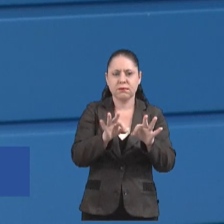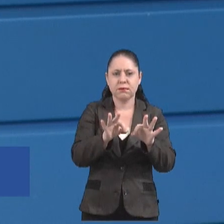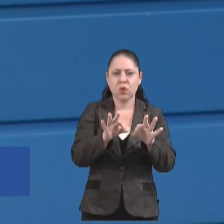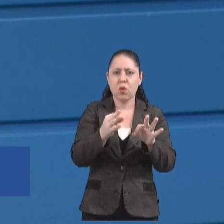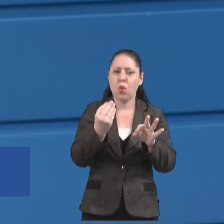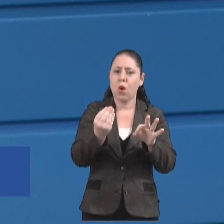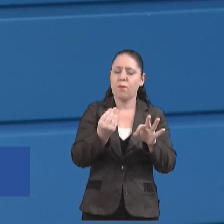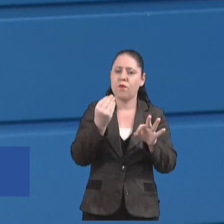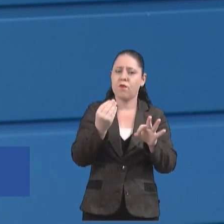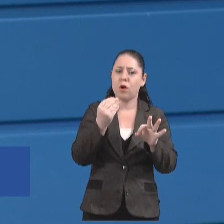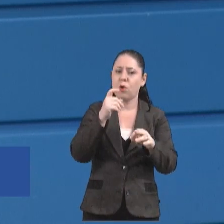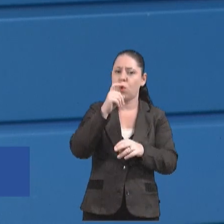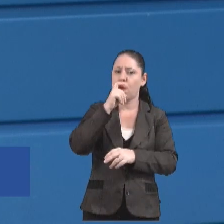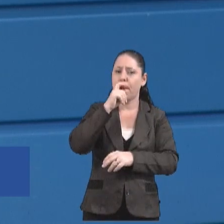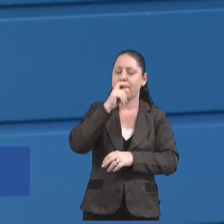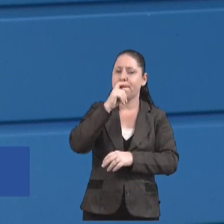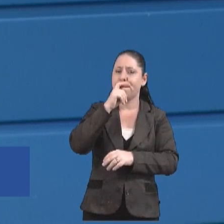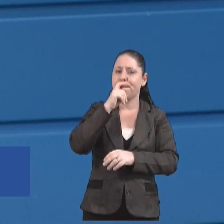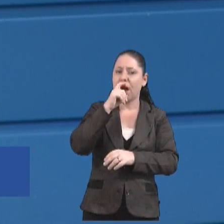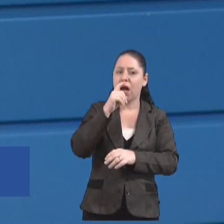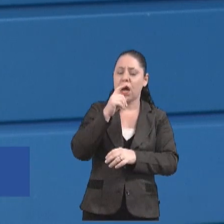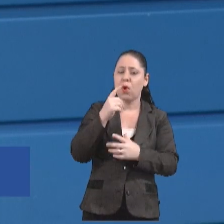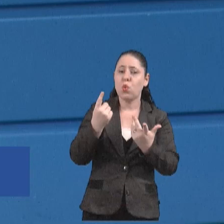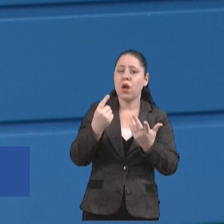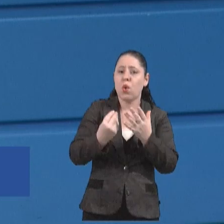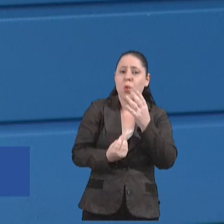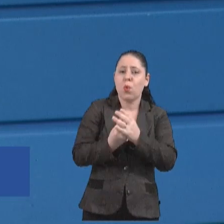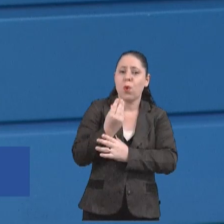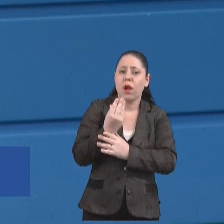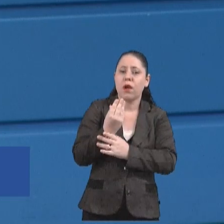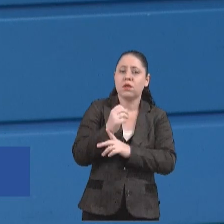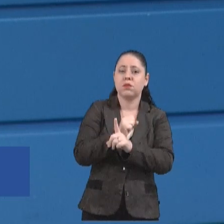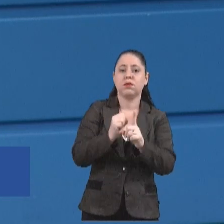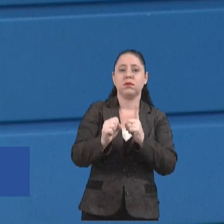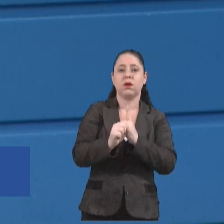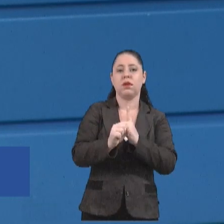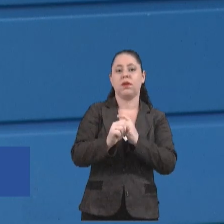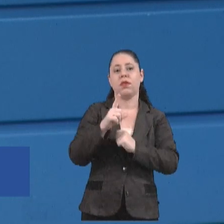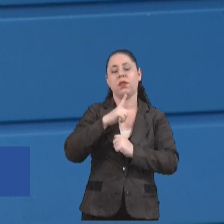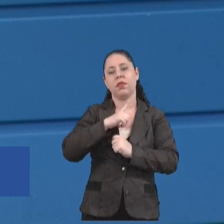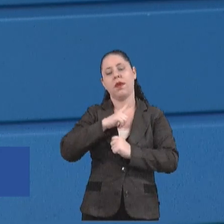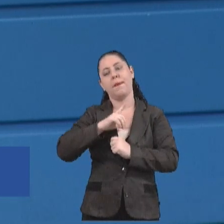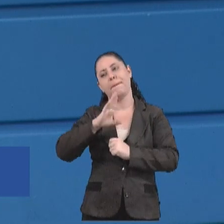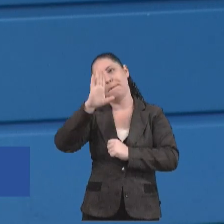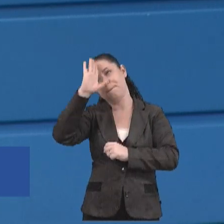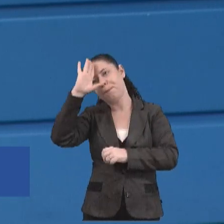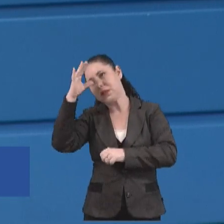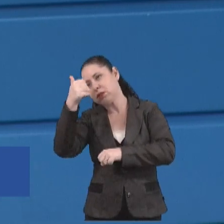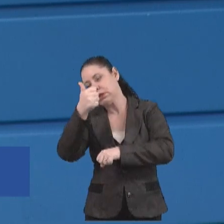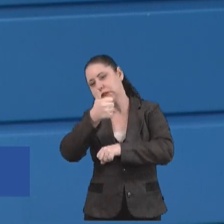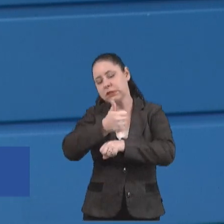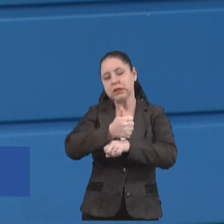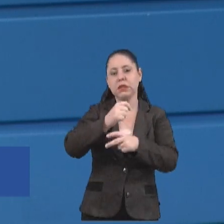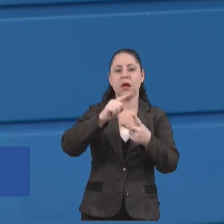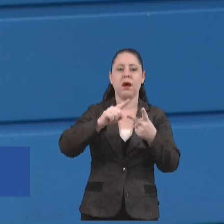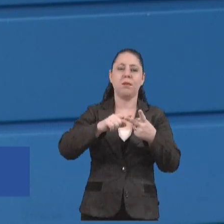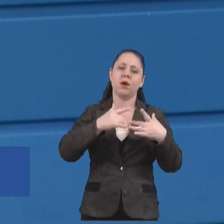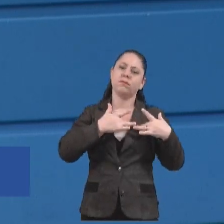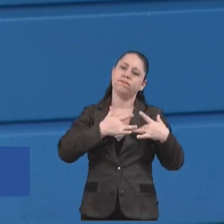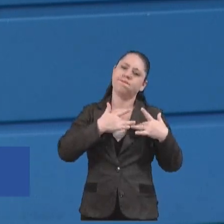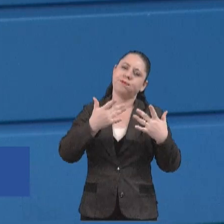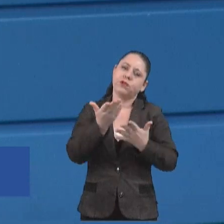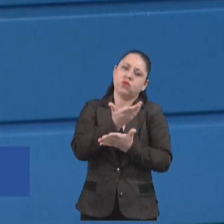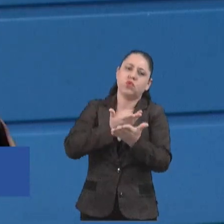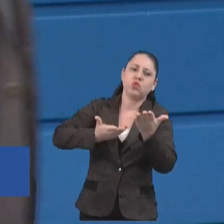como diz o Rui Barbosa, a célula máter da sociedade, a gente teria princípios, a gente teria cordialidade, a